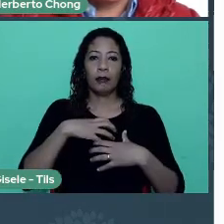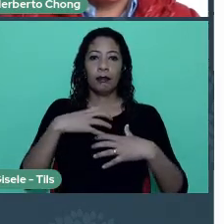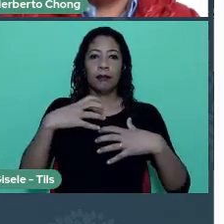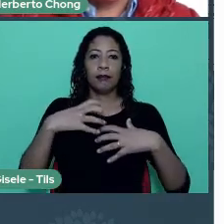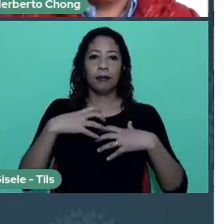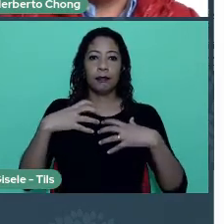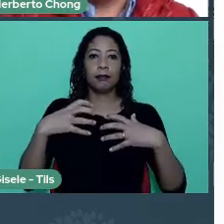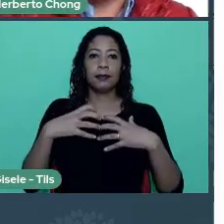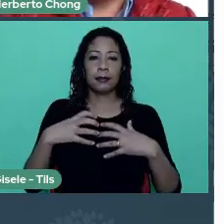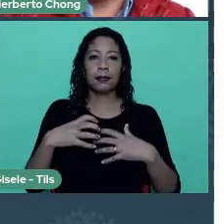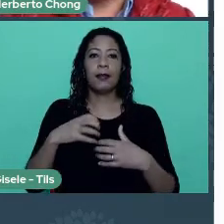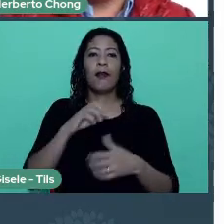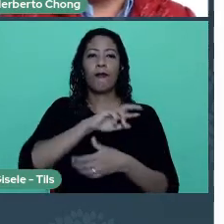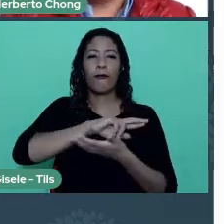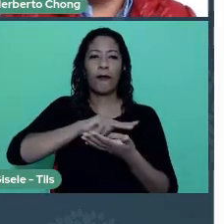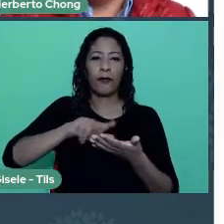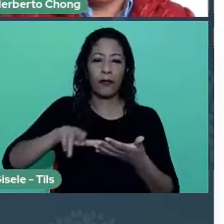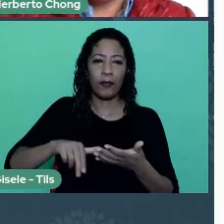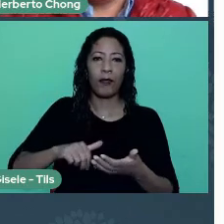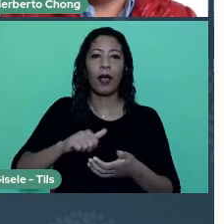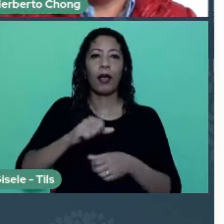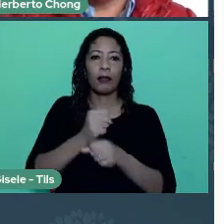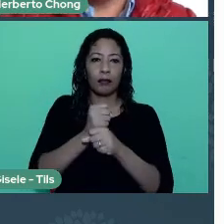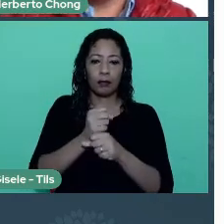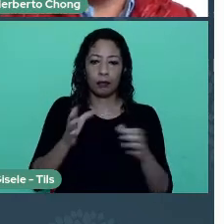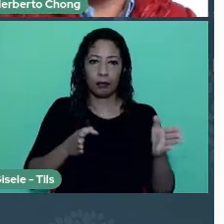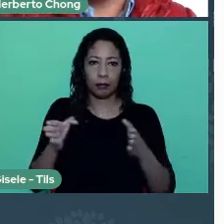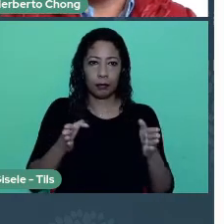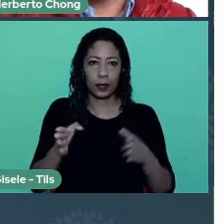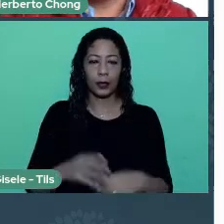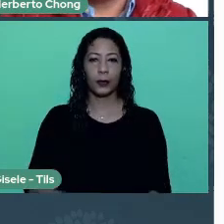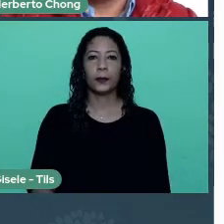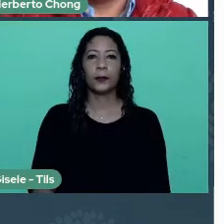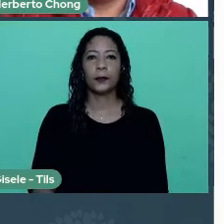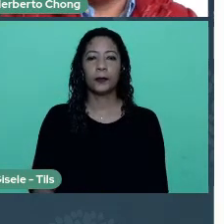de corticoides sistêmicos também. Seguinte.